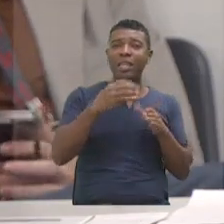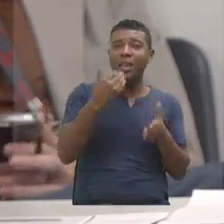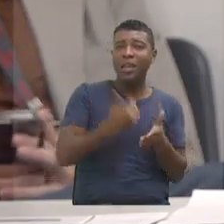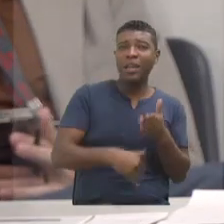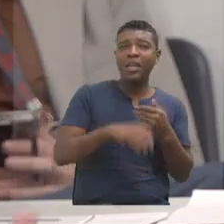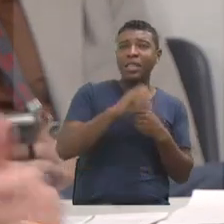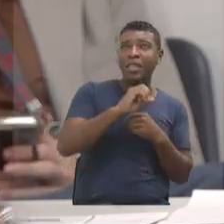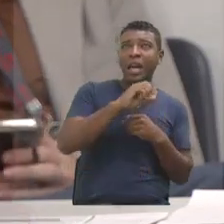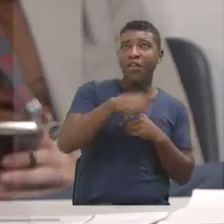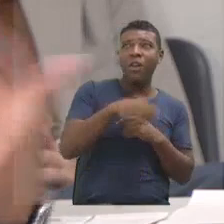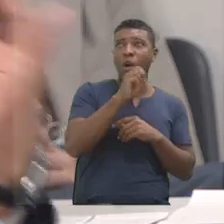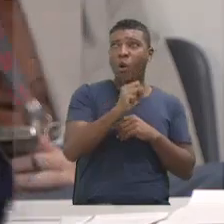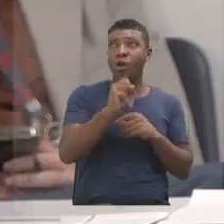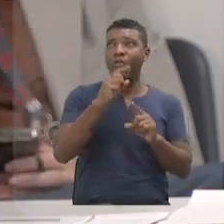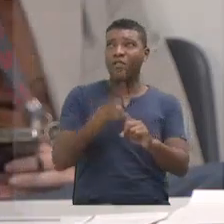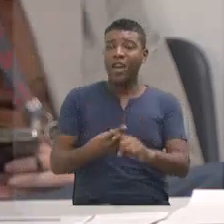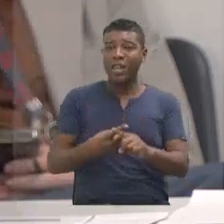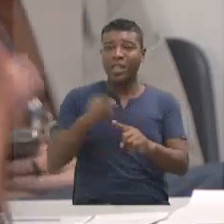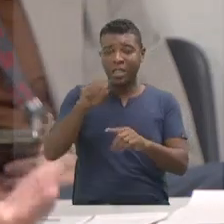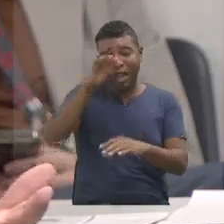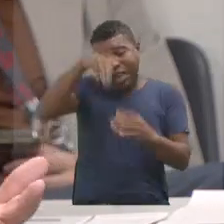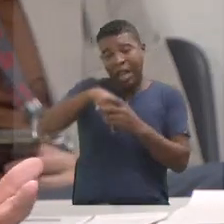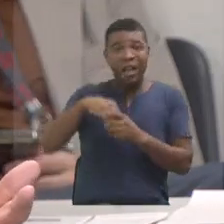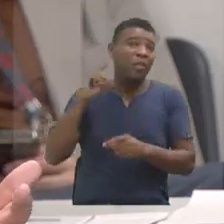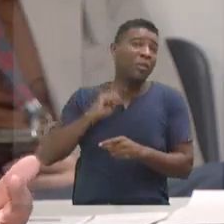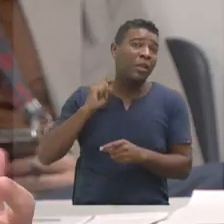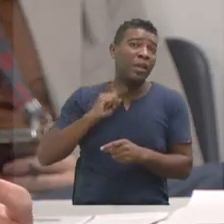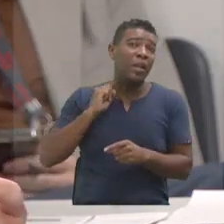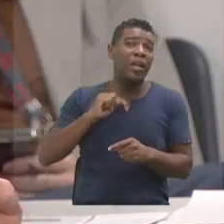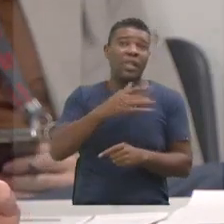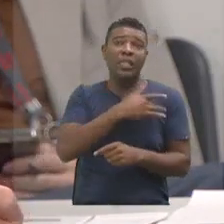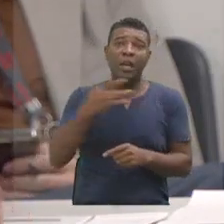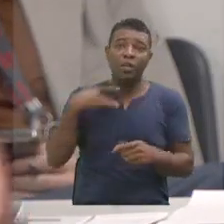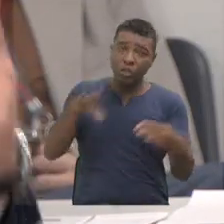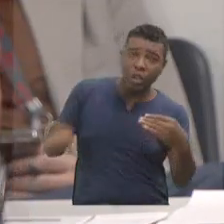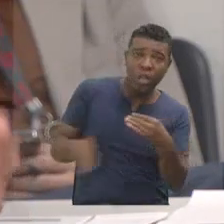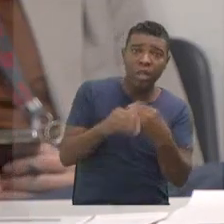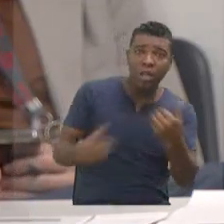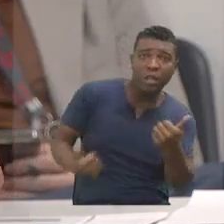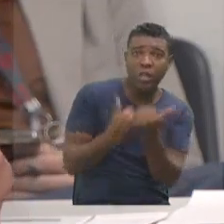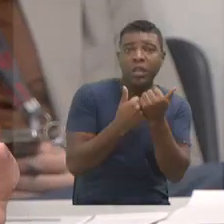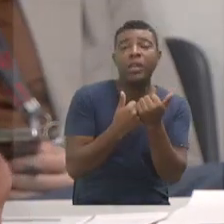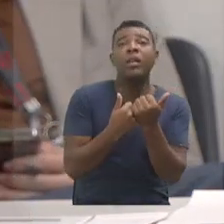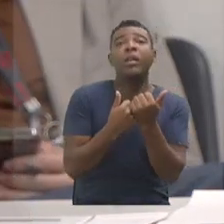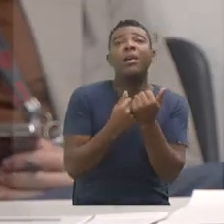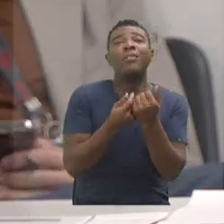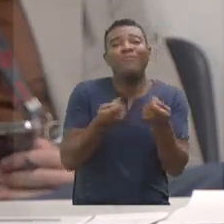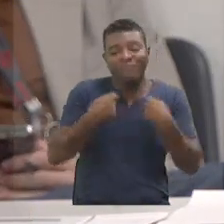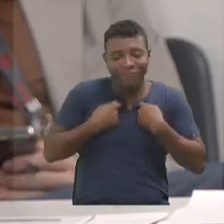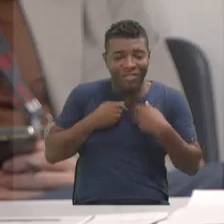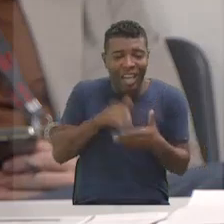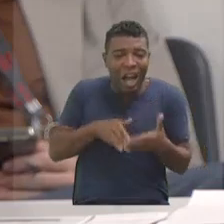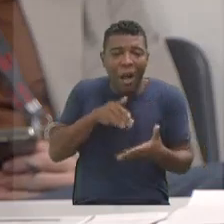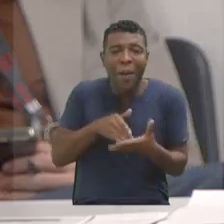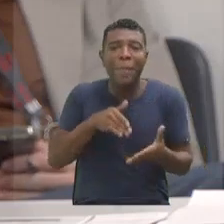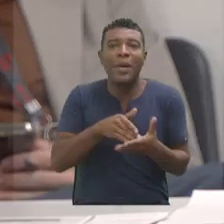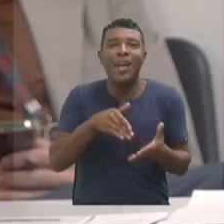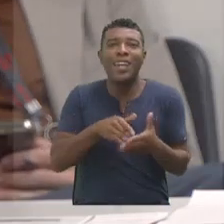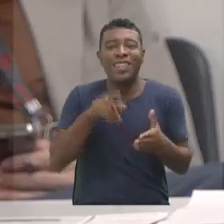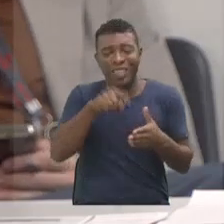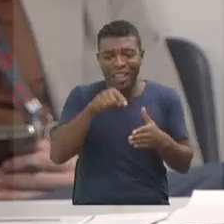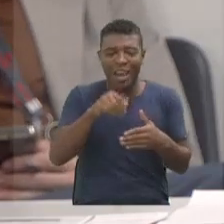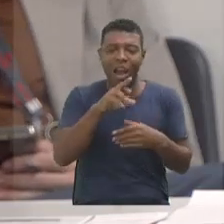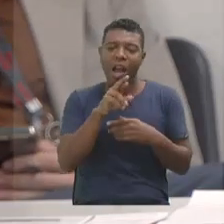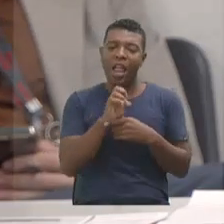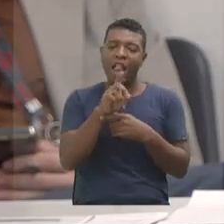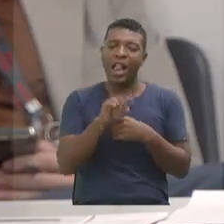x aquele padrão em Minas Gerais por termos saúde suplementar ele nos impede de termos uma rede robusta